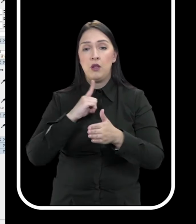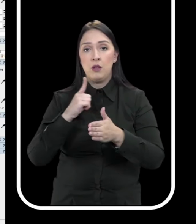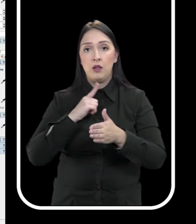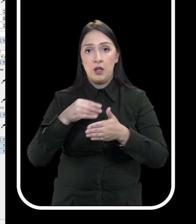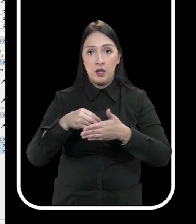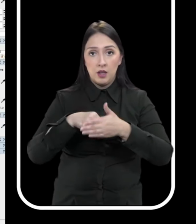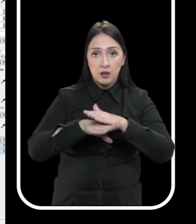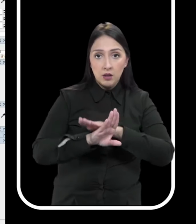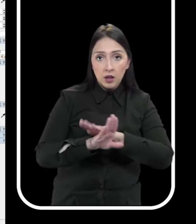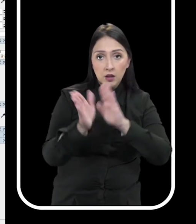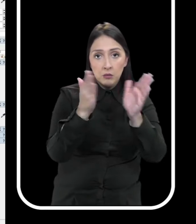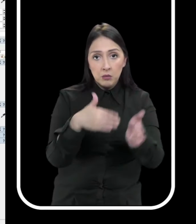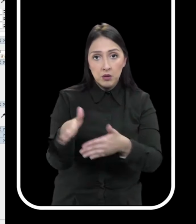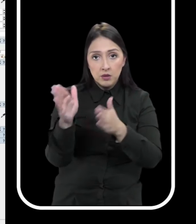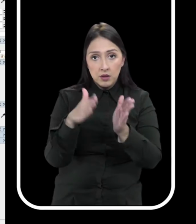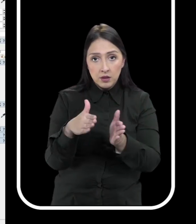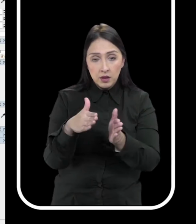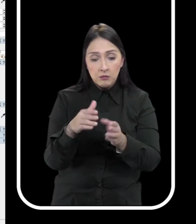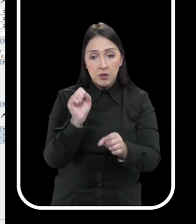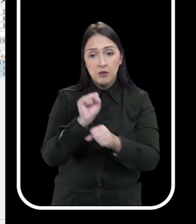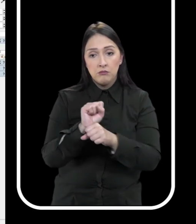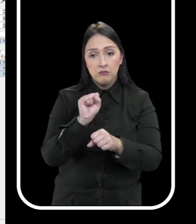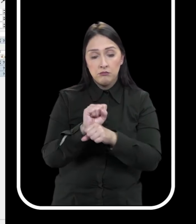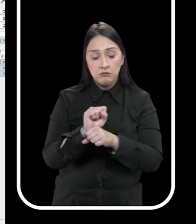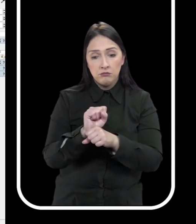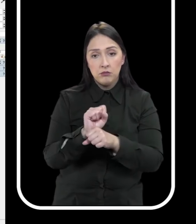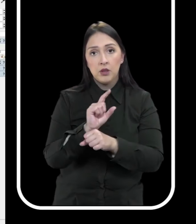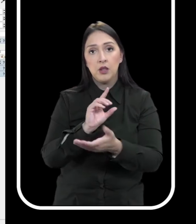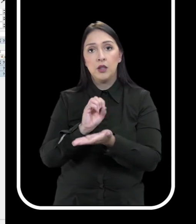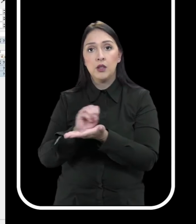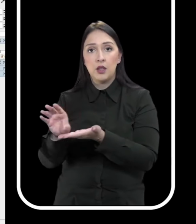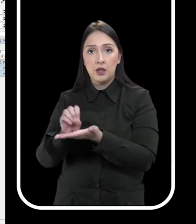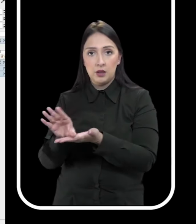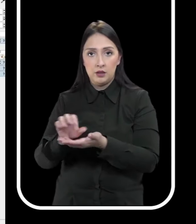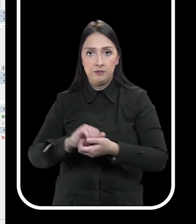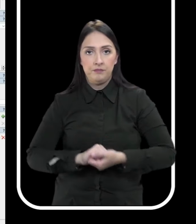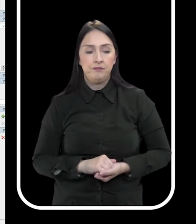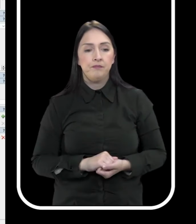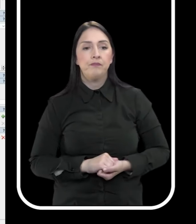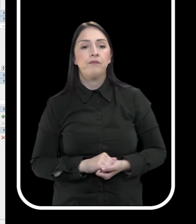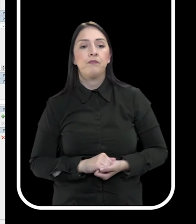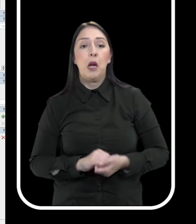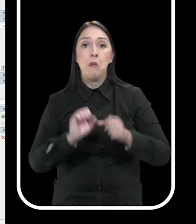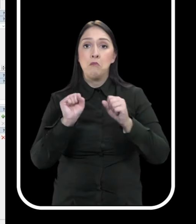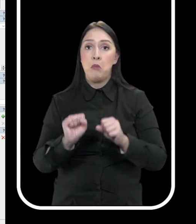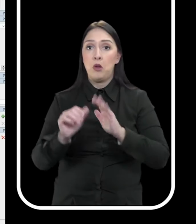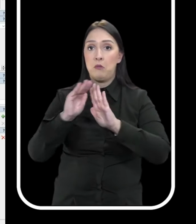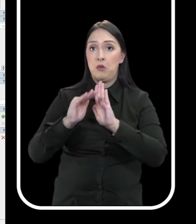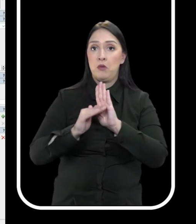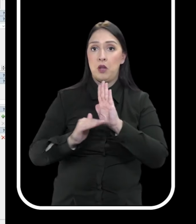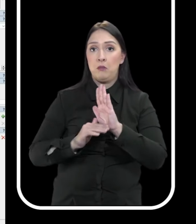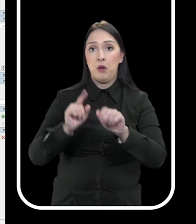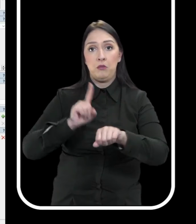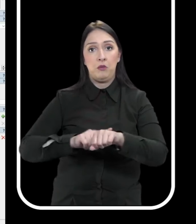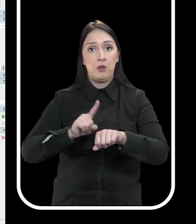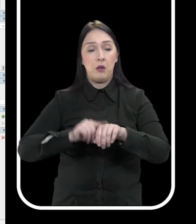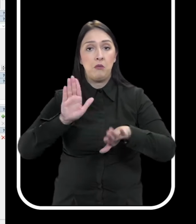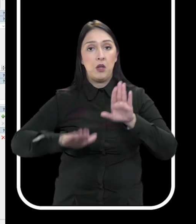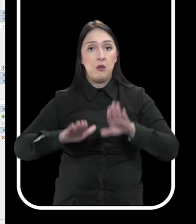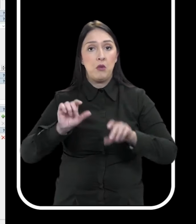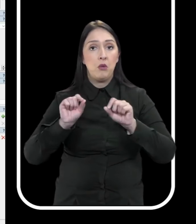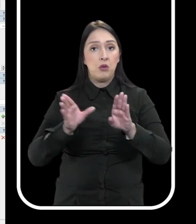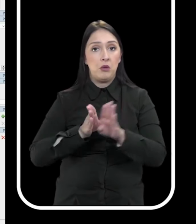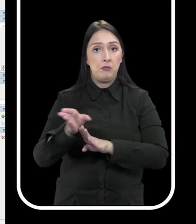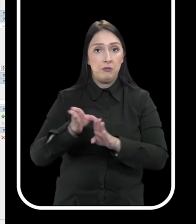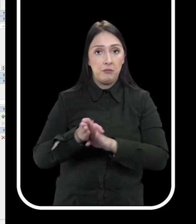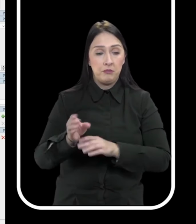processo que tem entrada, processamento, espera, né, e saída. E aí você pode programar esses tempos de